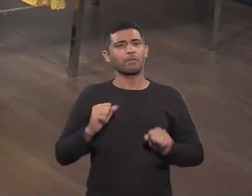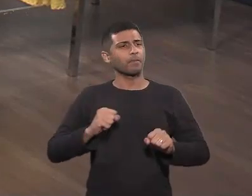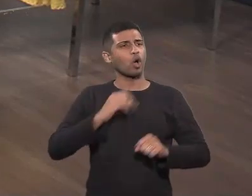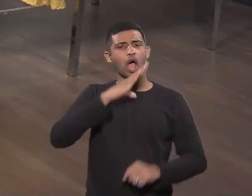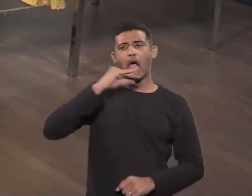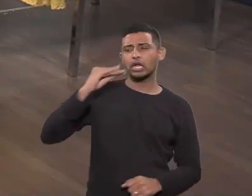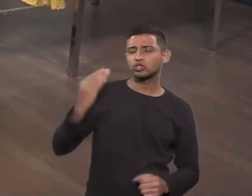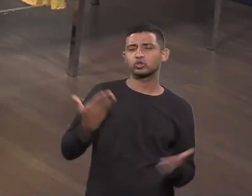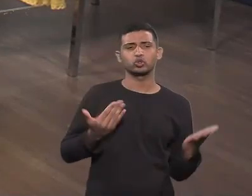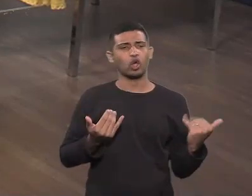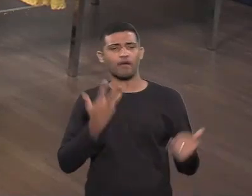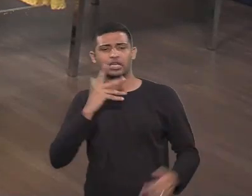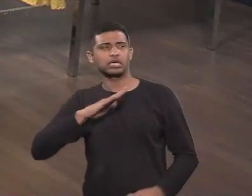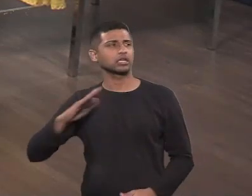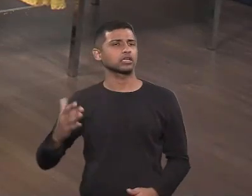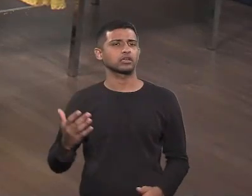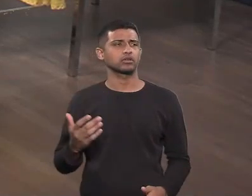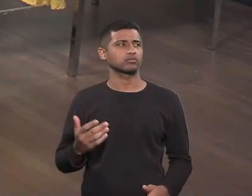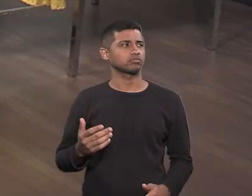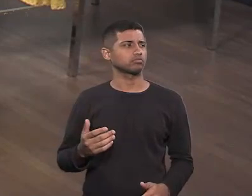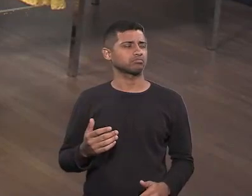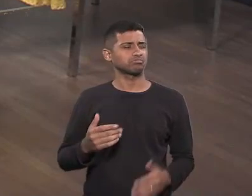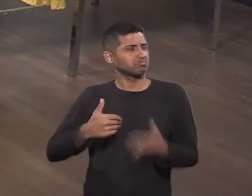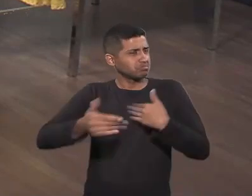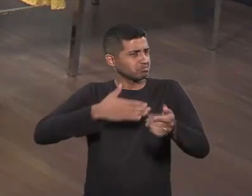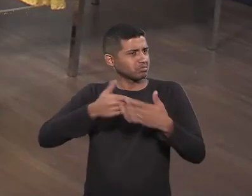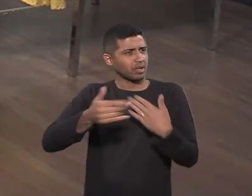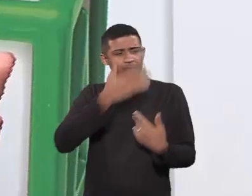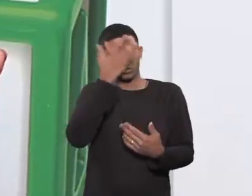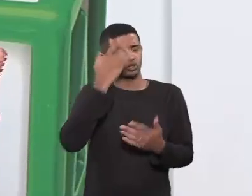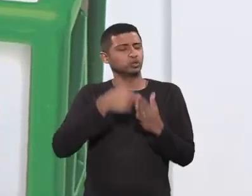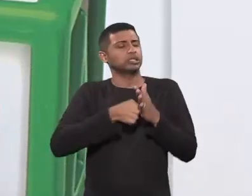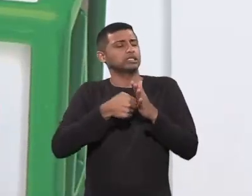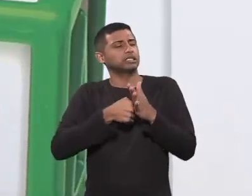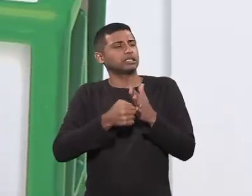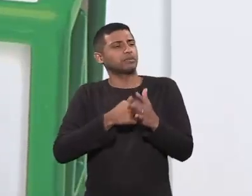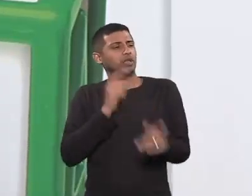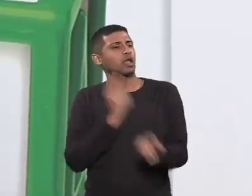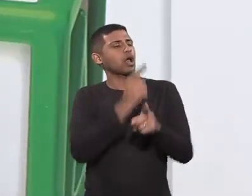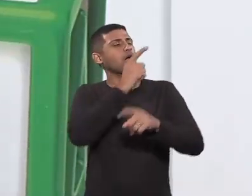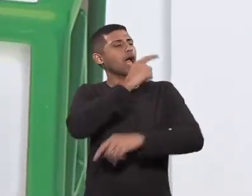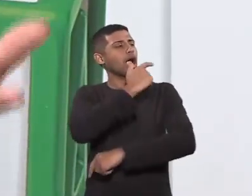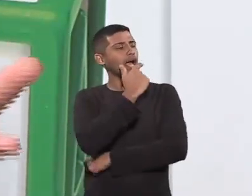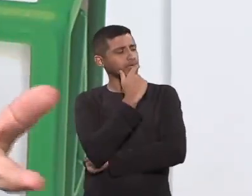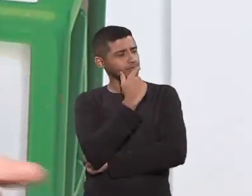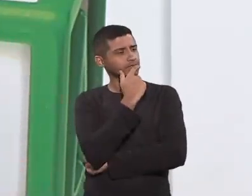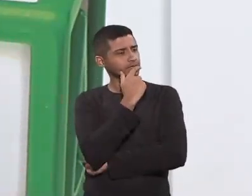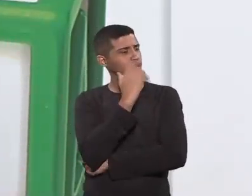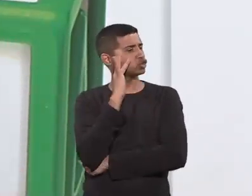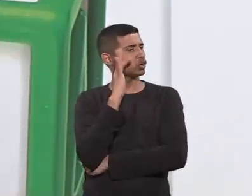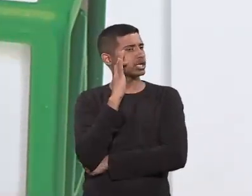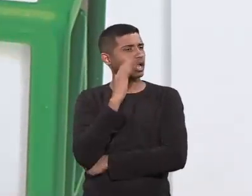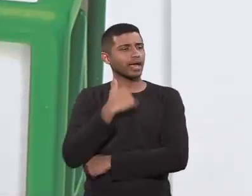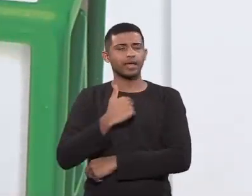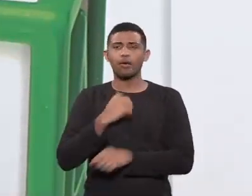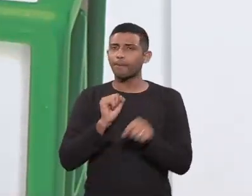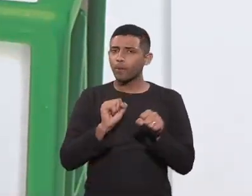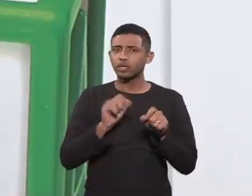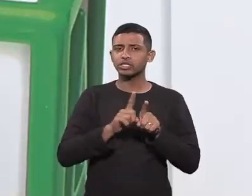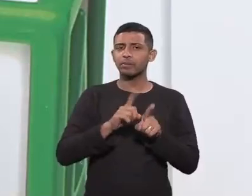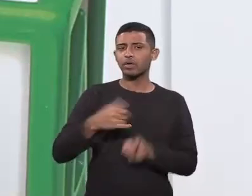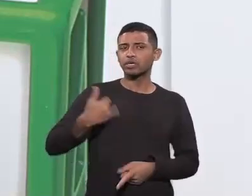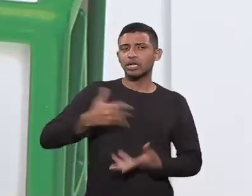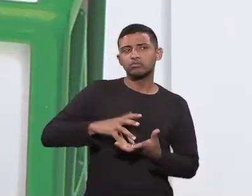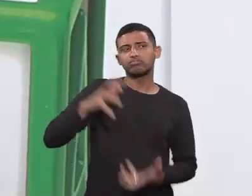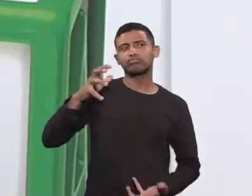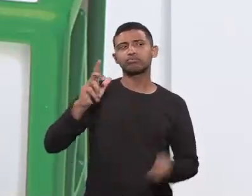idade. E até, né, para a pessoa a possibilidade de se rever ali, né? Quer dizer, poxa, se pode sonhar, por que eu também, com mais